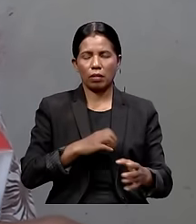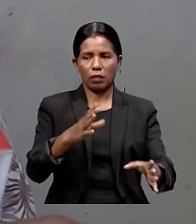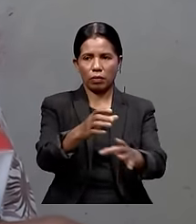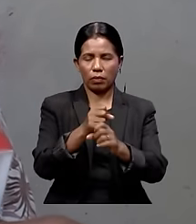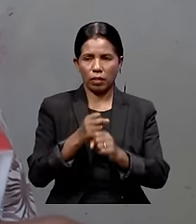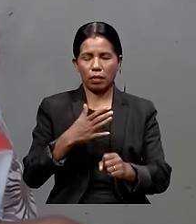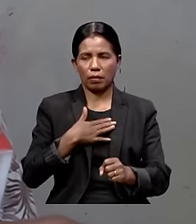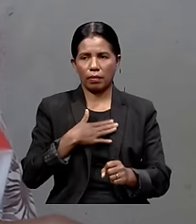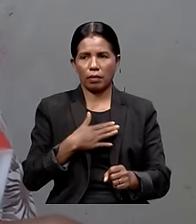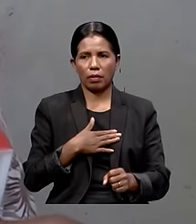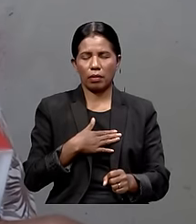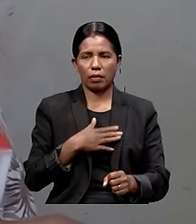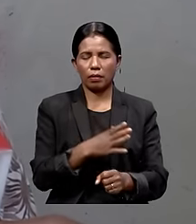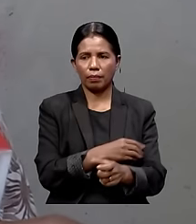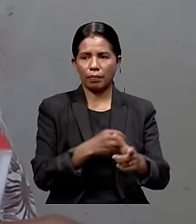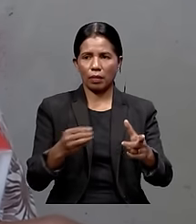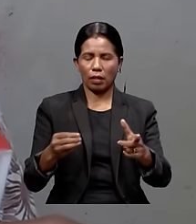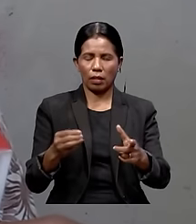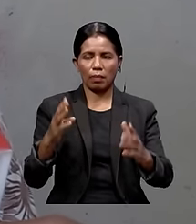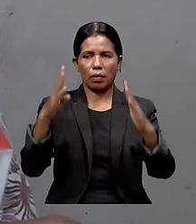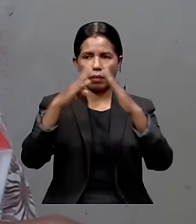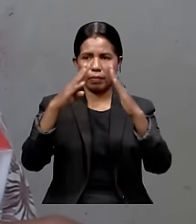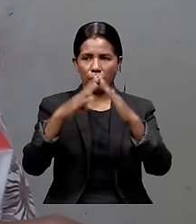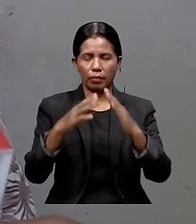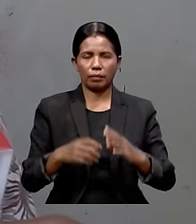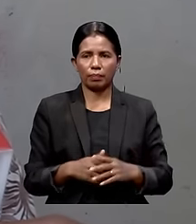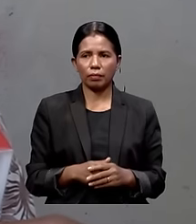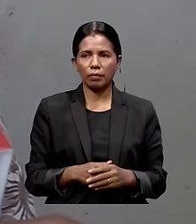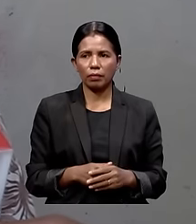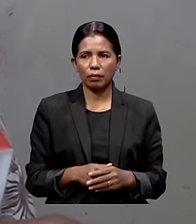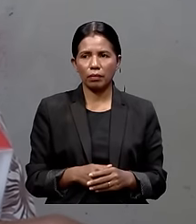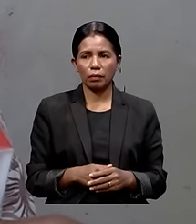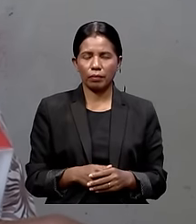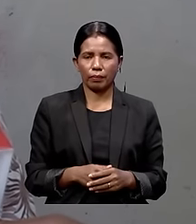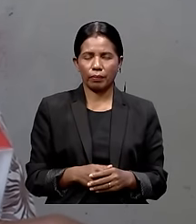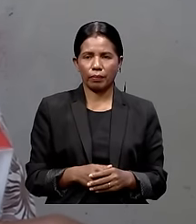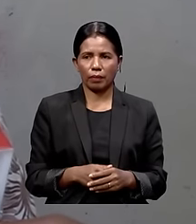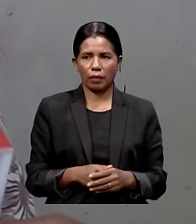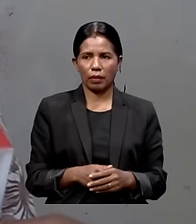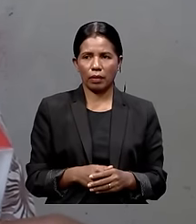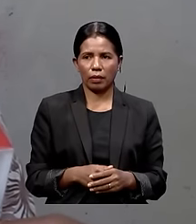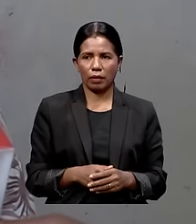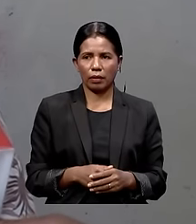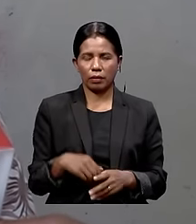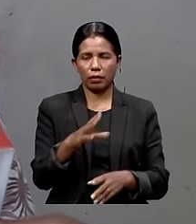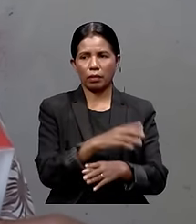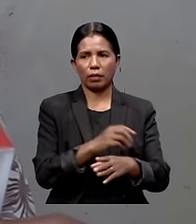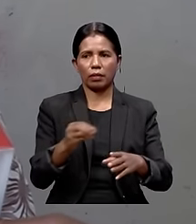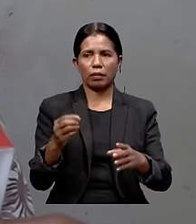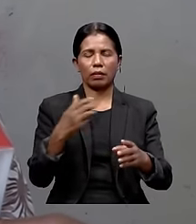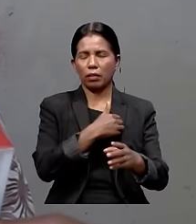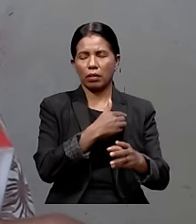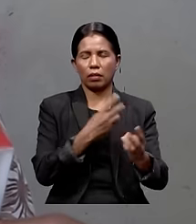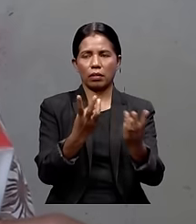amnia alune amni umane ne be meu pare de helave o ulok ne sei sirak me pare